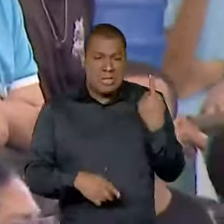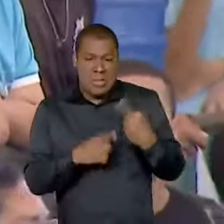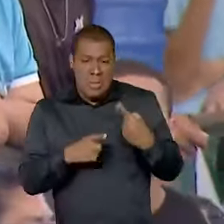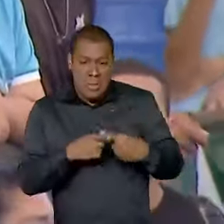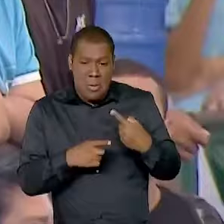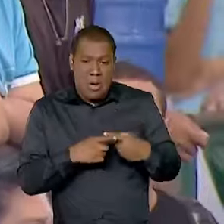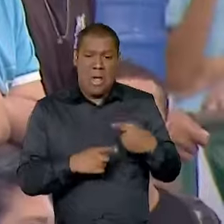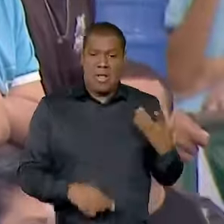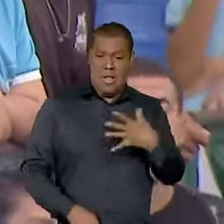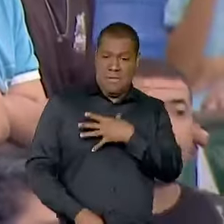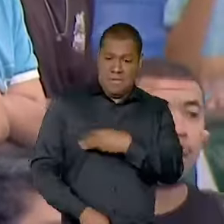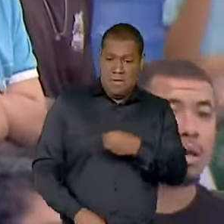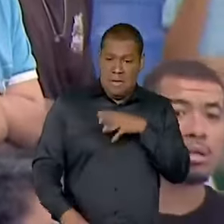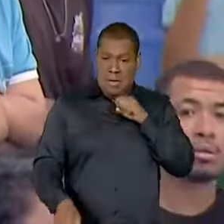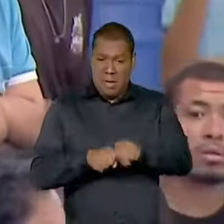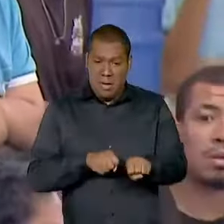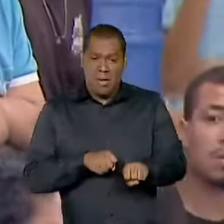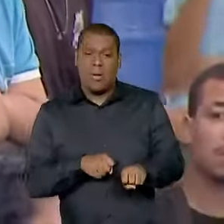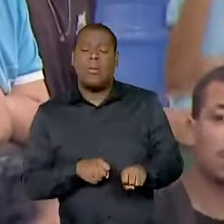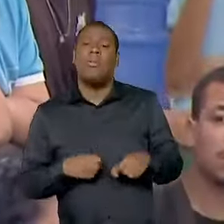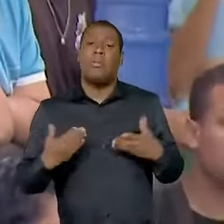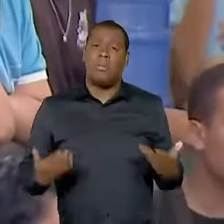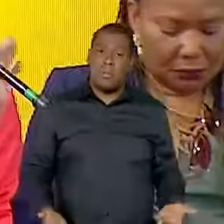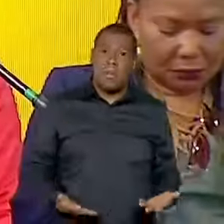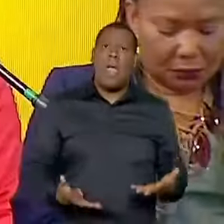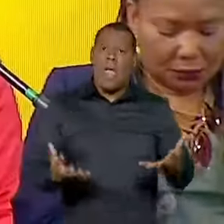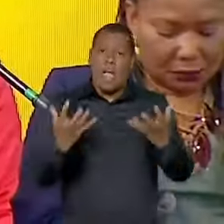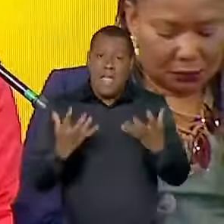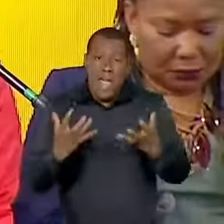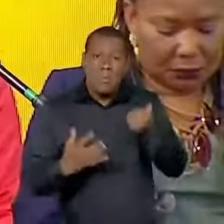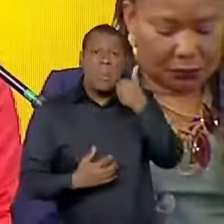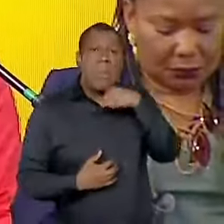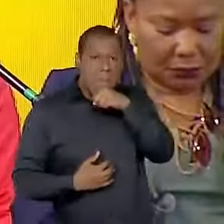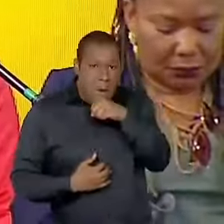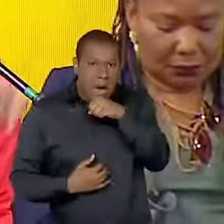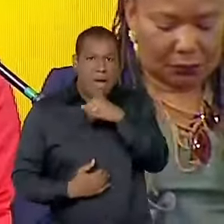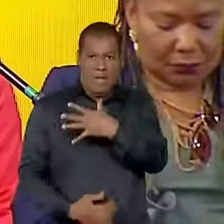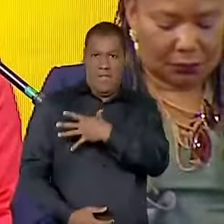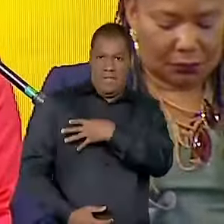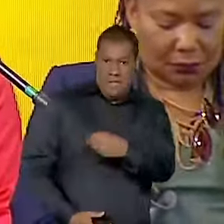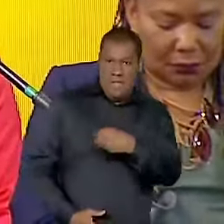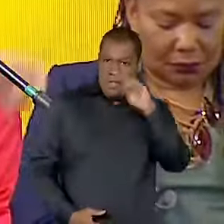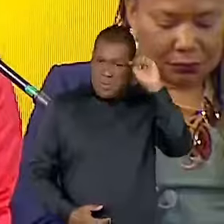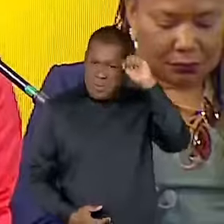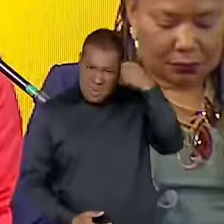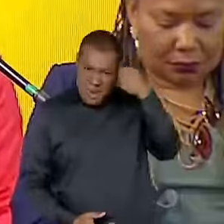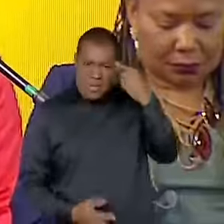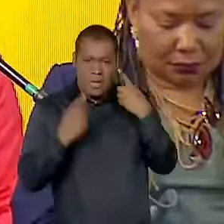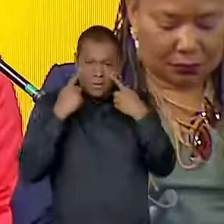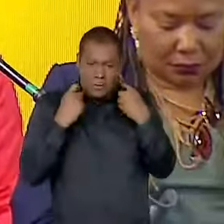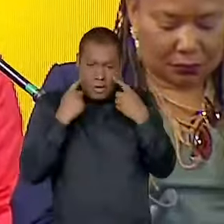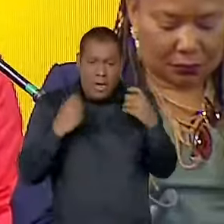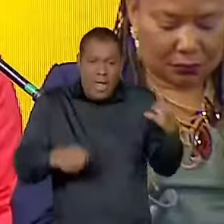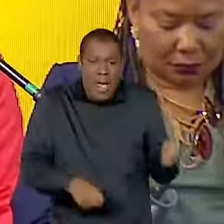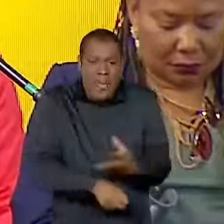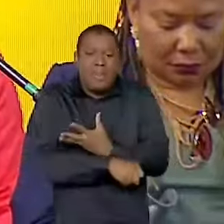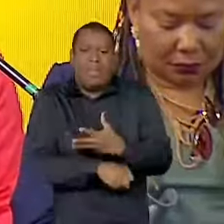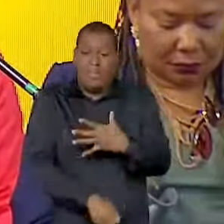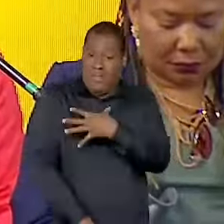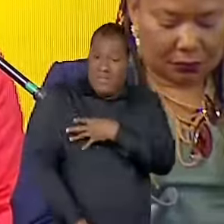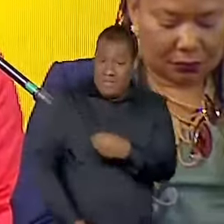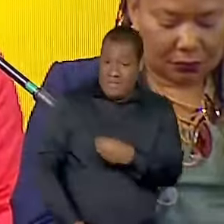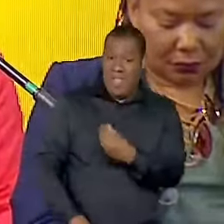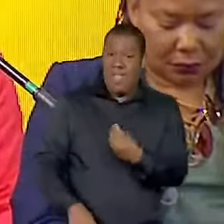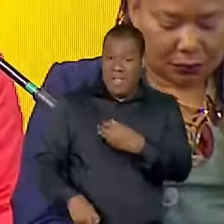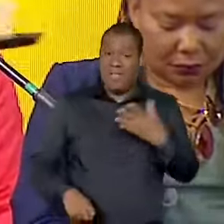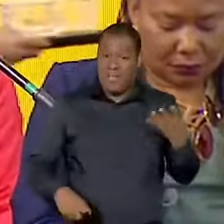e na favela. Nós queremos nossas mães chorando de alegria quando a gente se forme no ensino médio. Nós queremos nossas mães